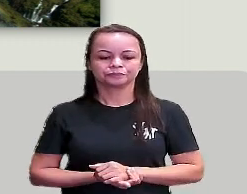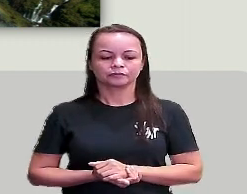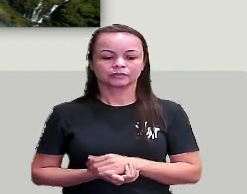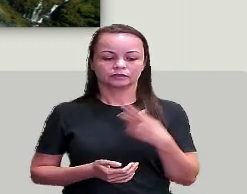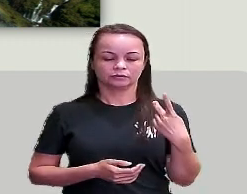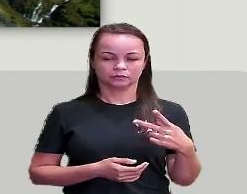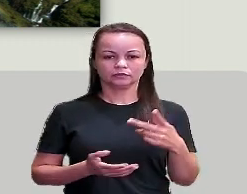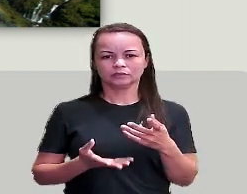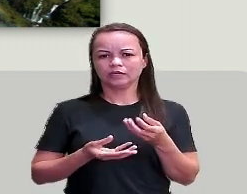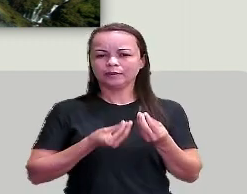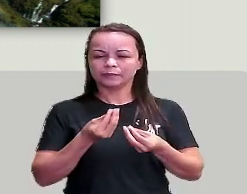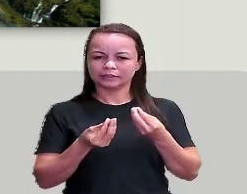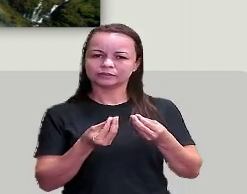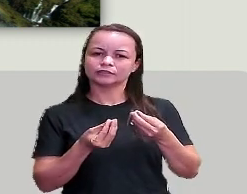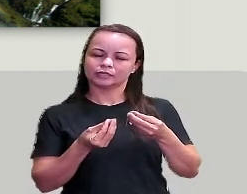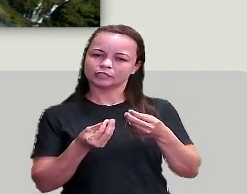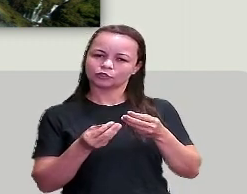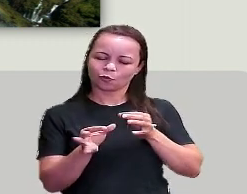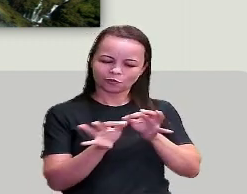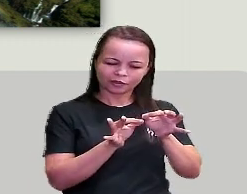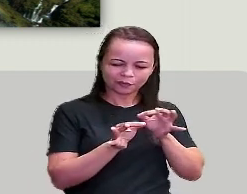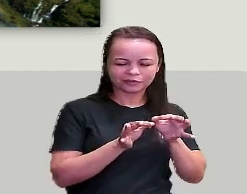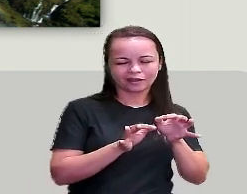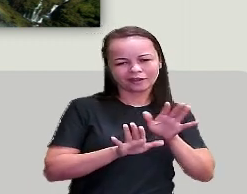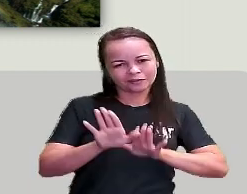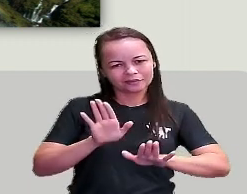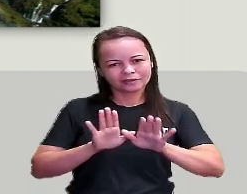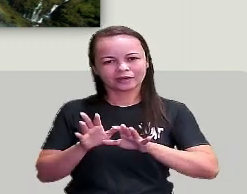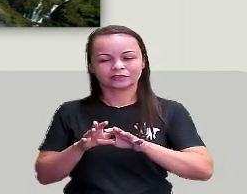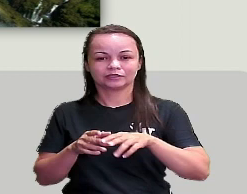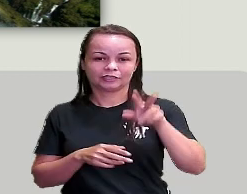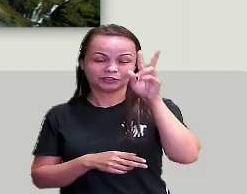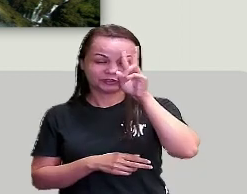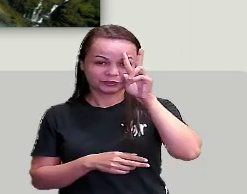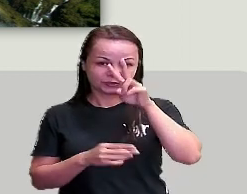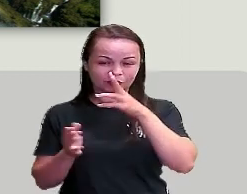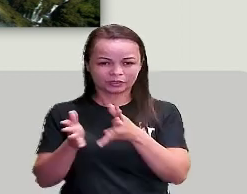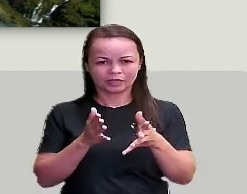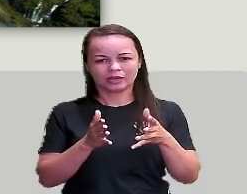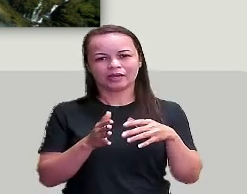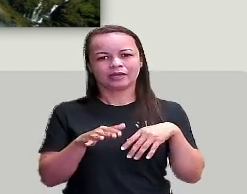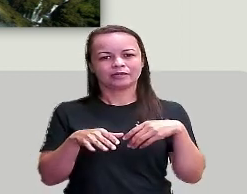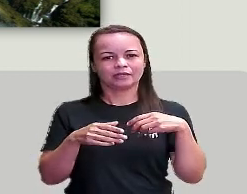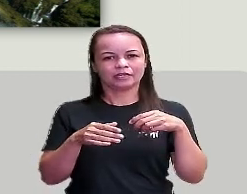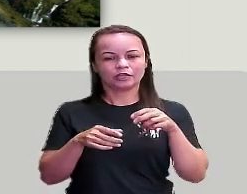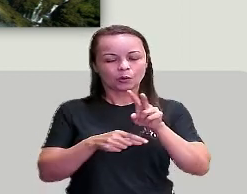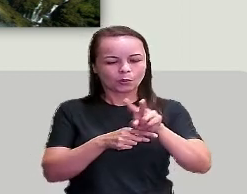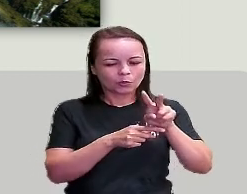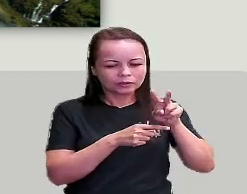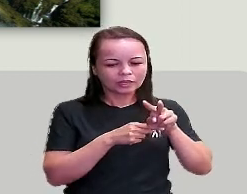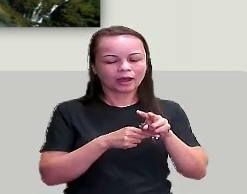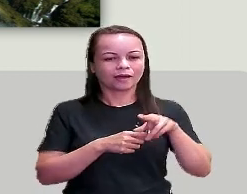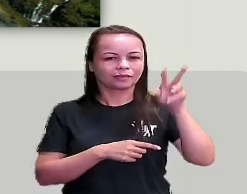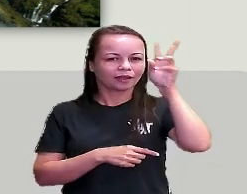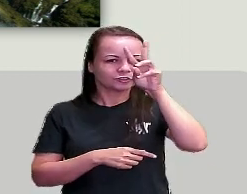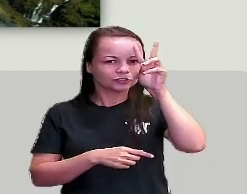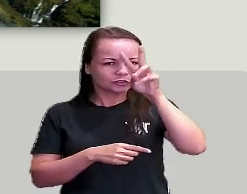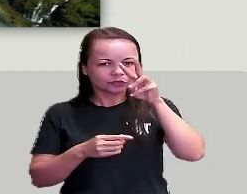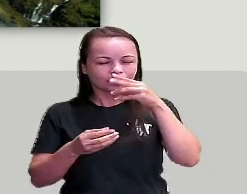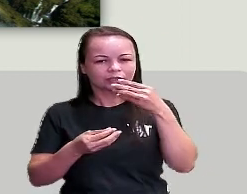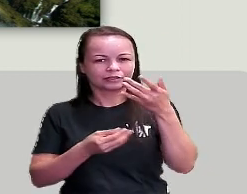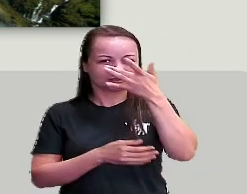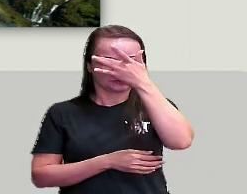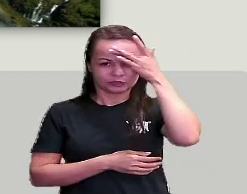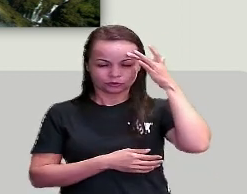é do que você conservar a sua história, você construir a sua cidadania e você preservar a sua história para as pessoas que